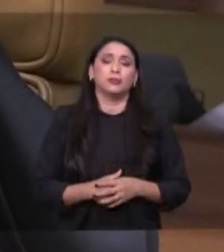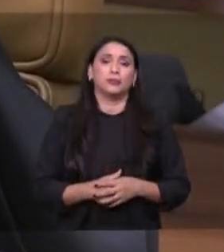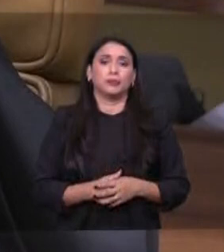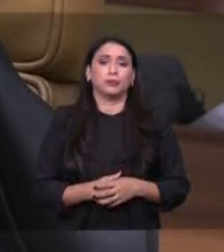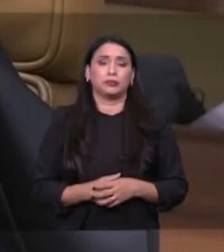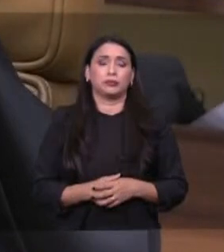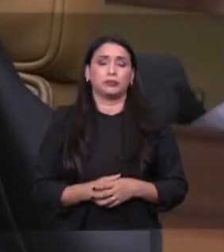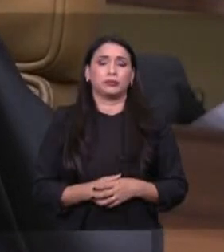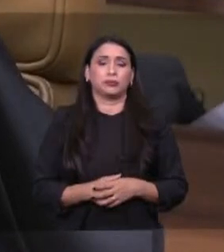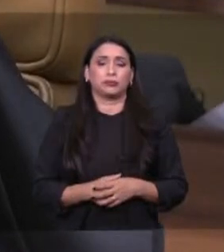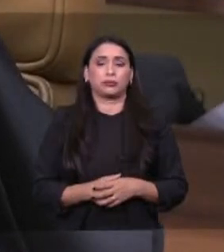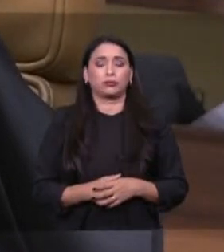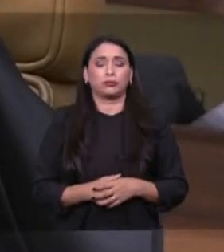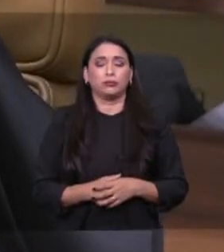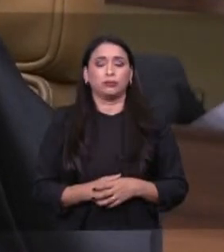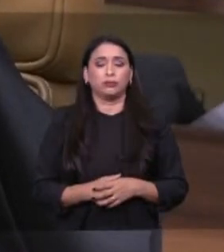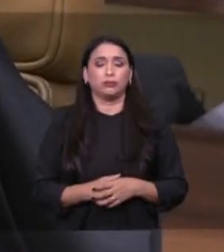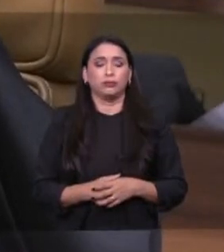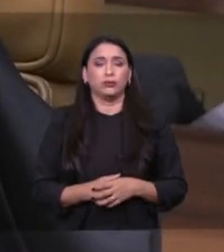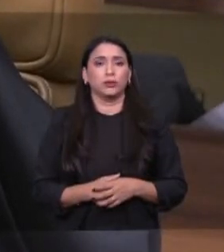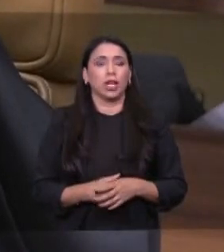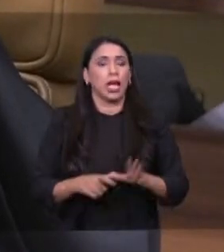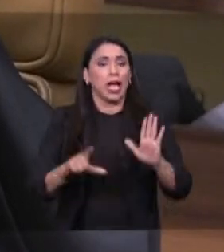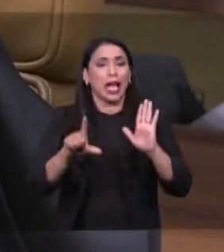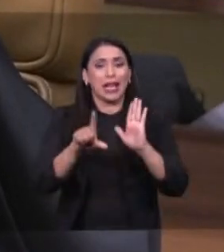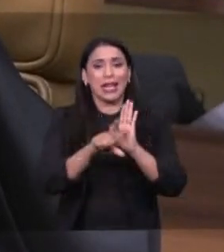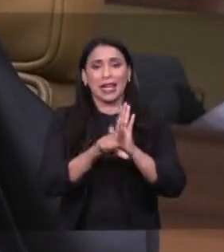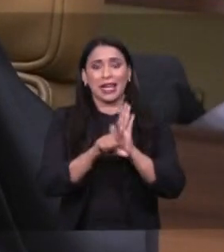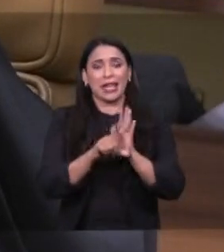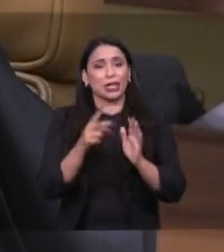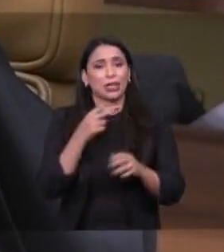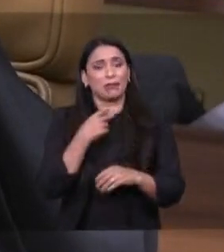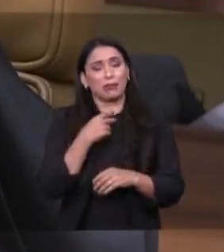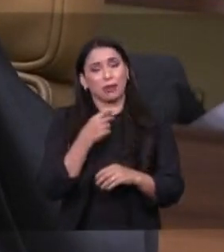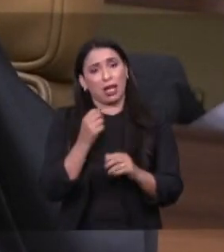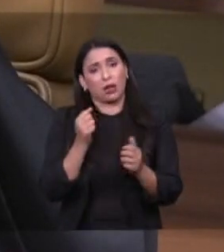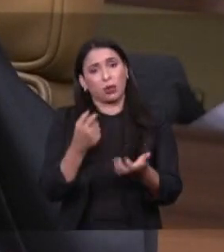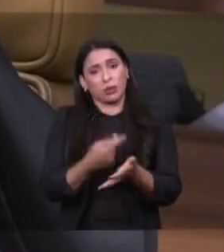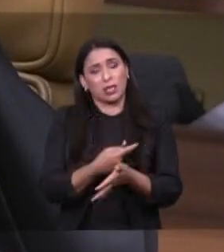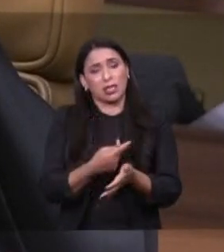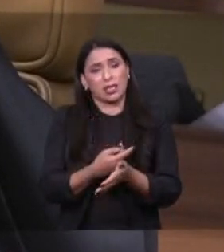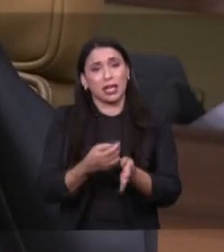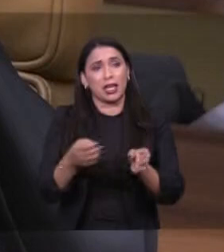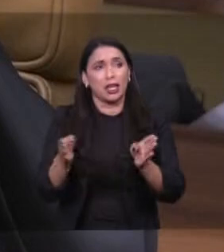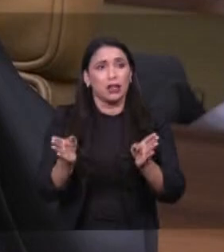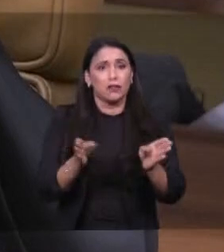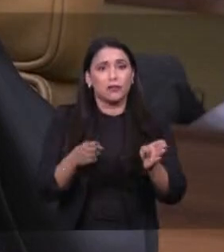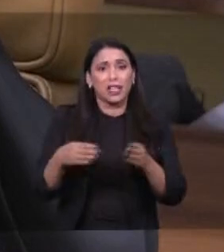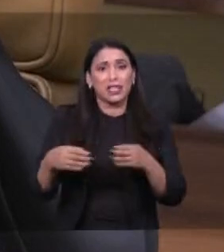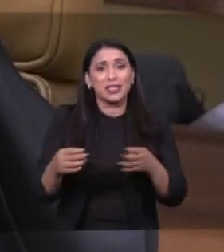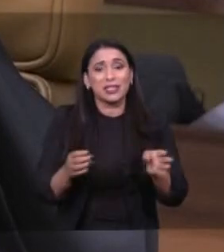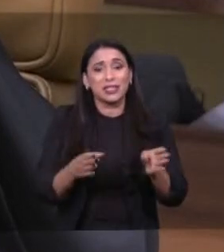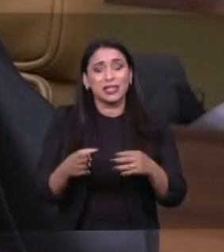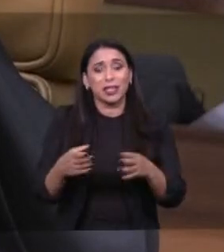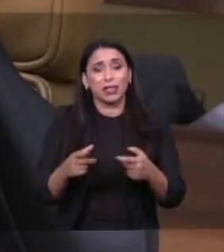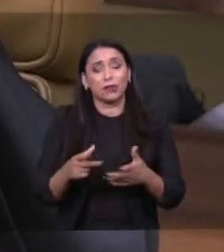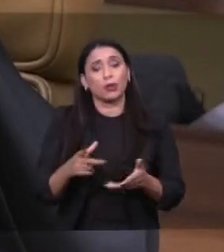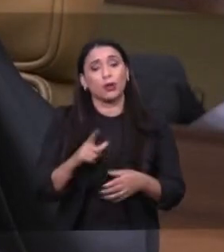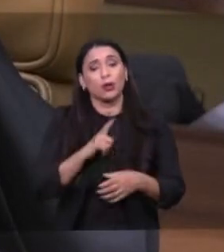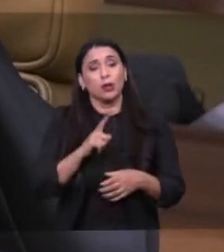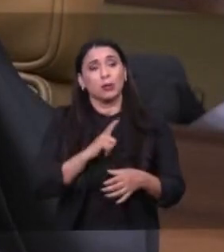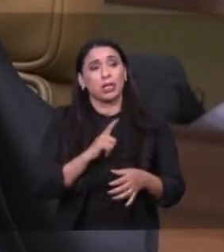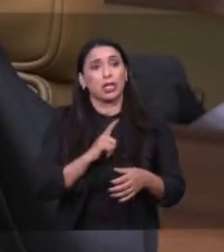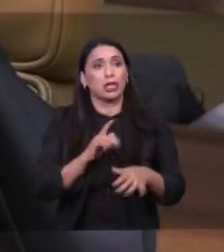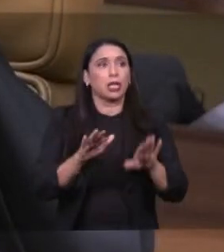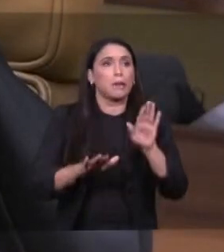Pode-se legislar, deixando margem de flexibilidade para adaptar-se às particularidades do